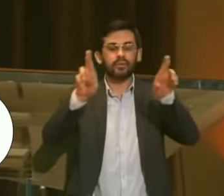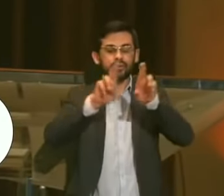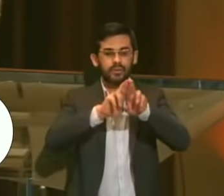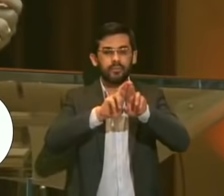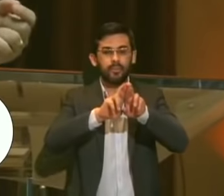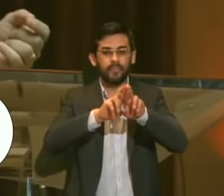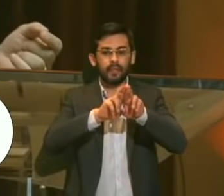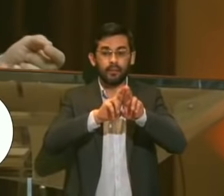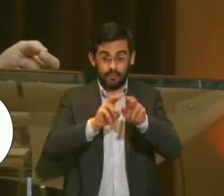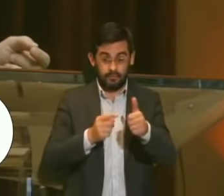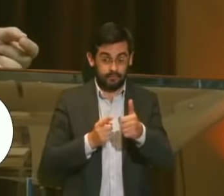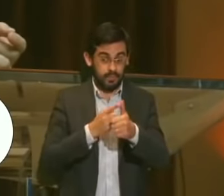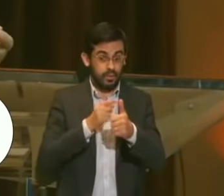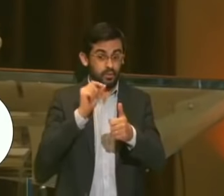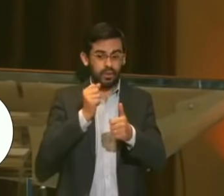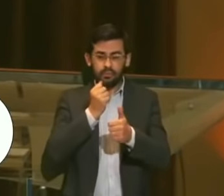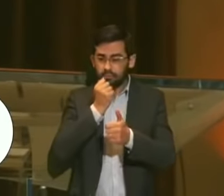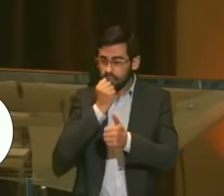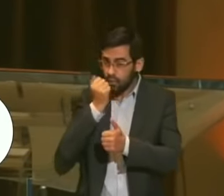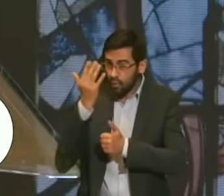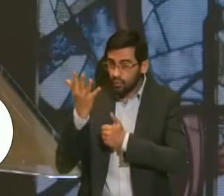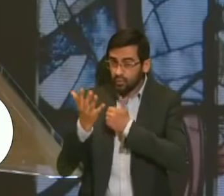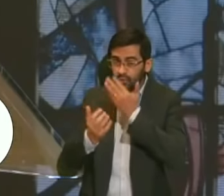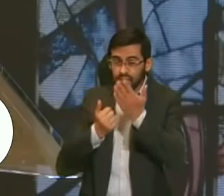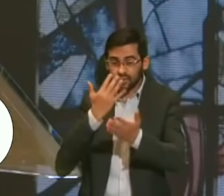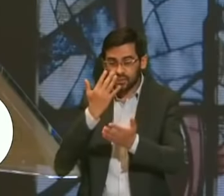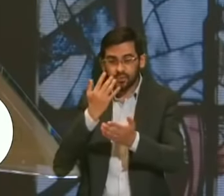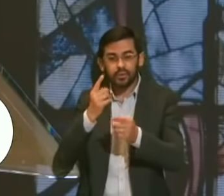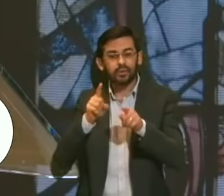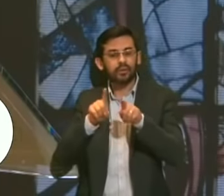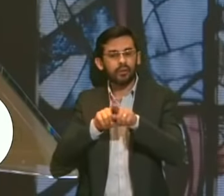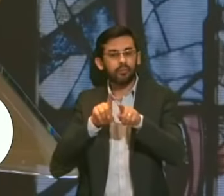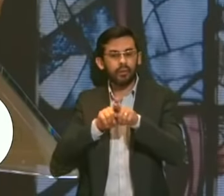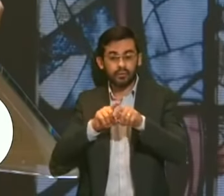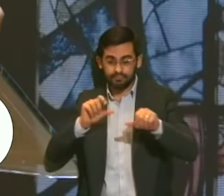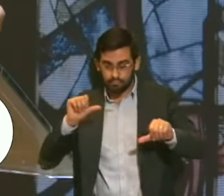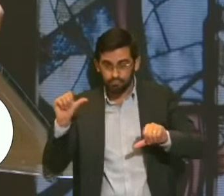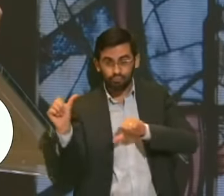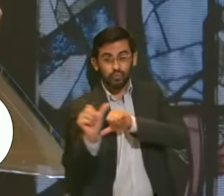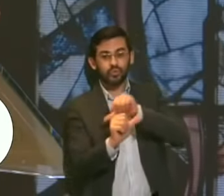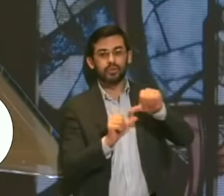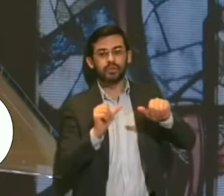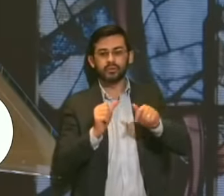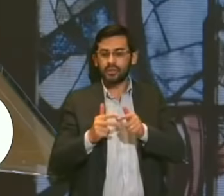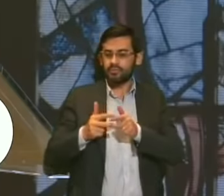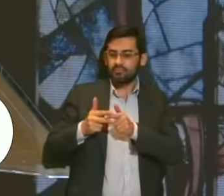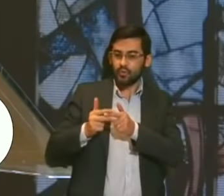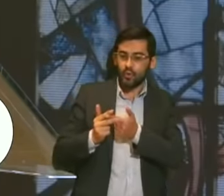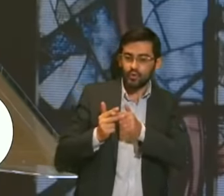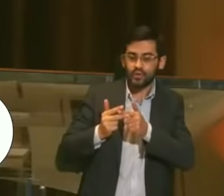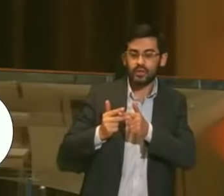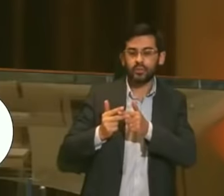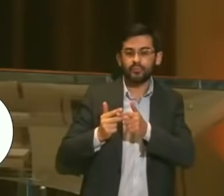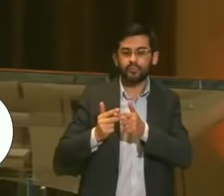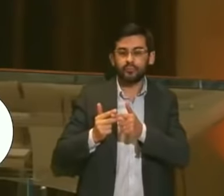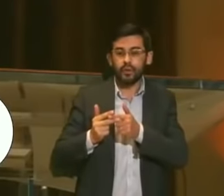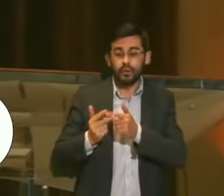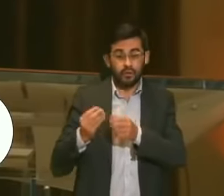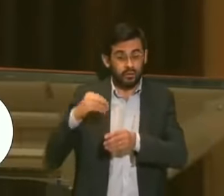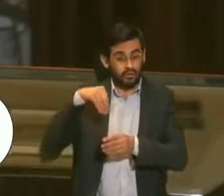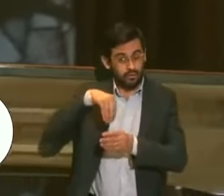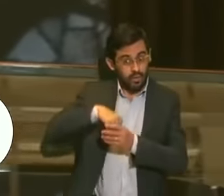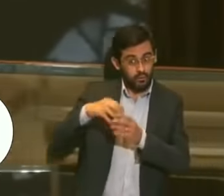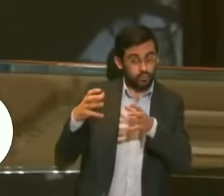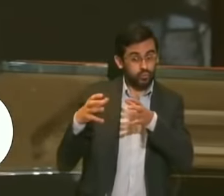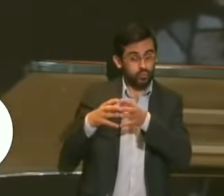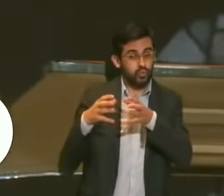pela confissão e pela reparação. Dentro do programa que a gente